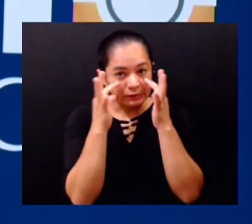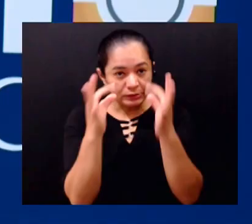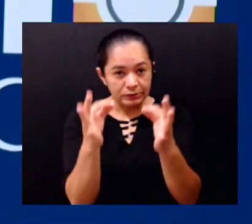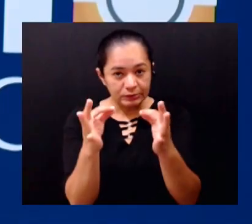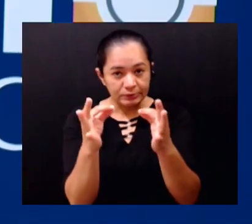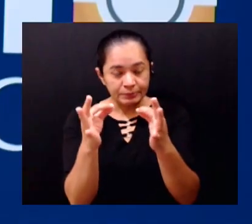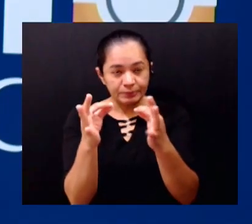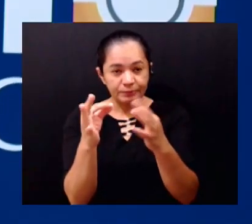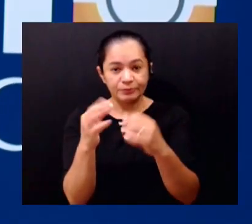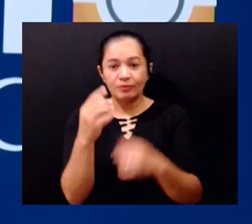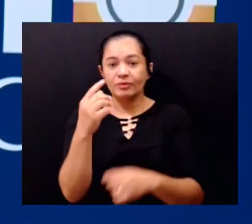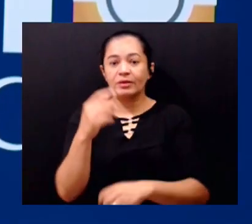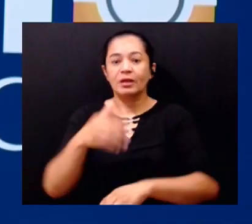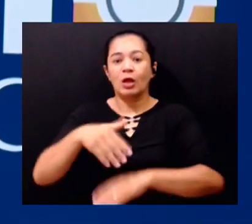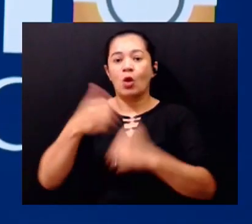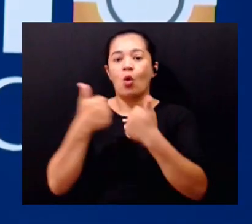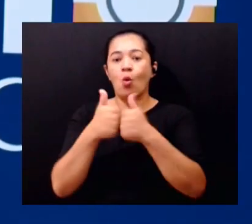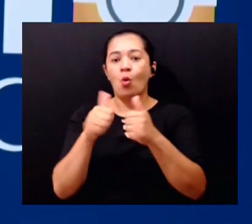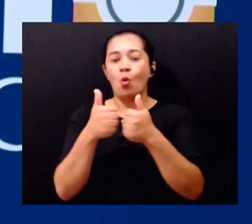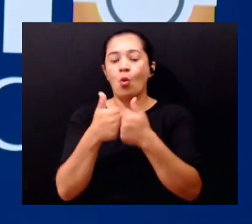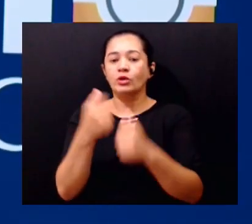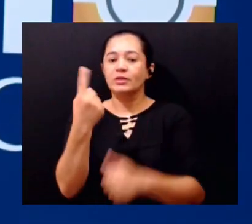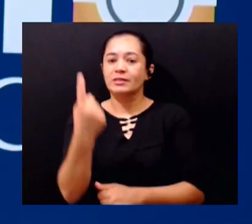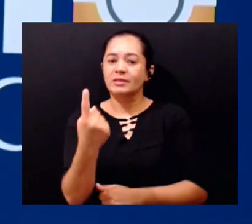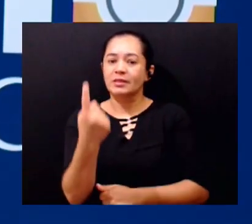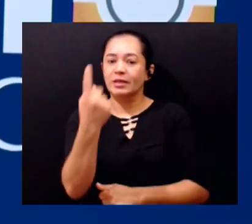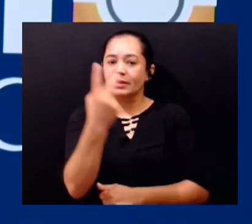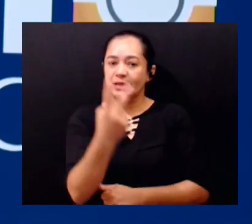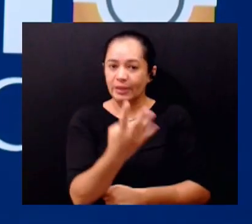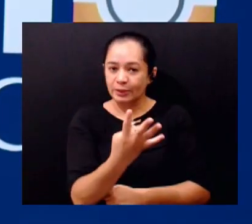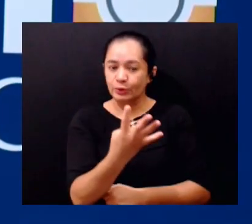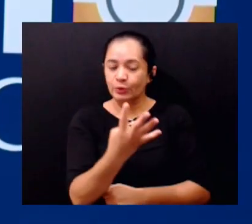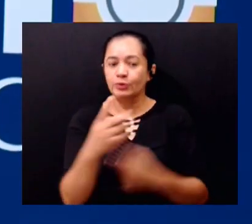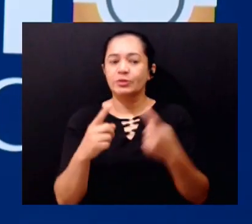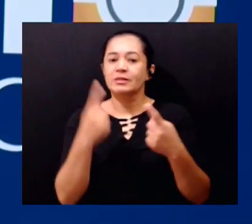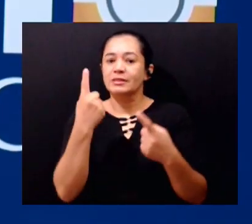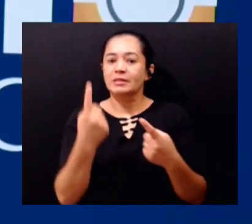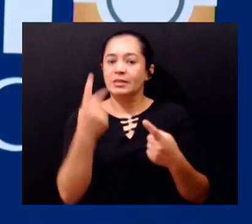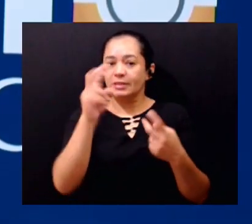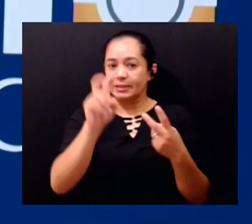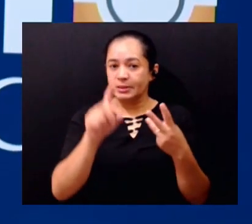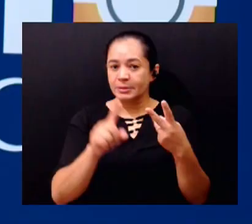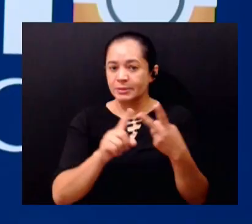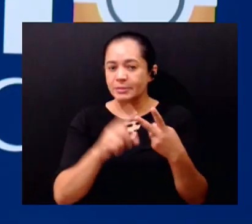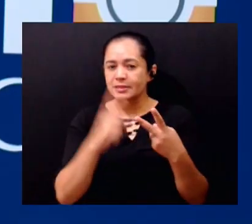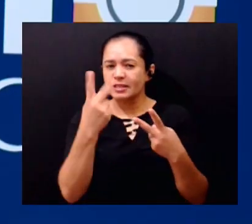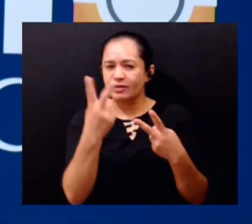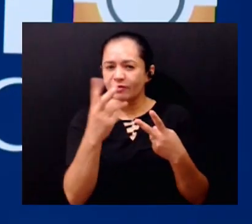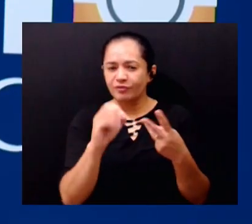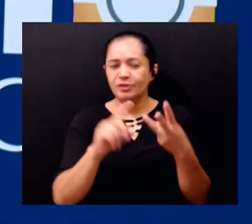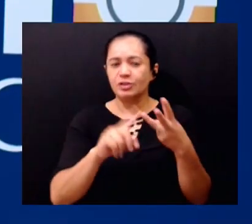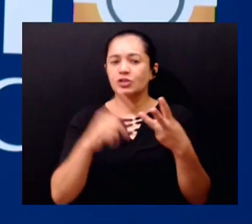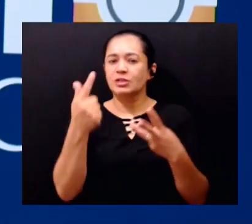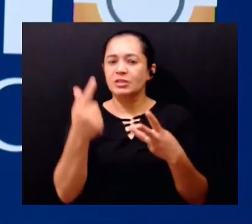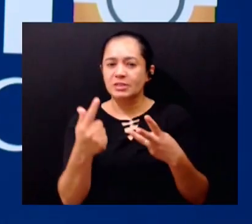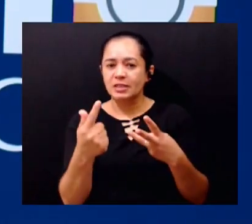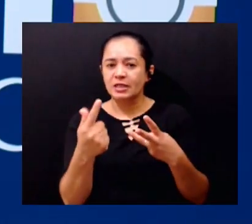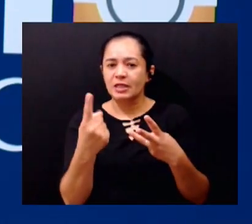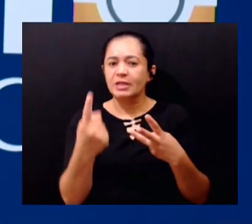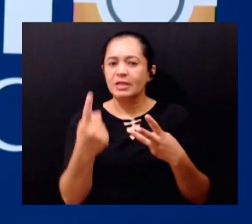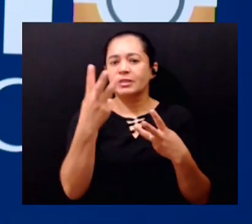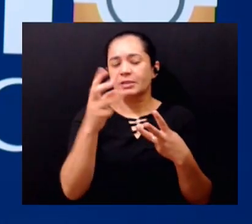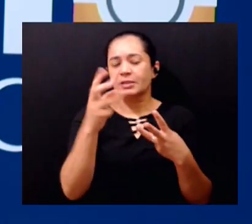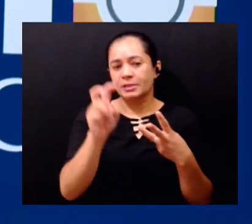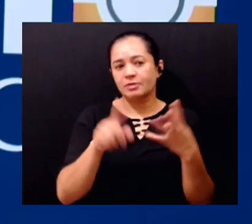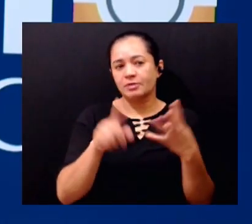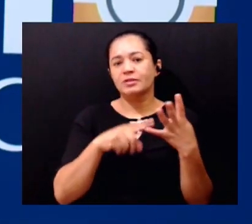114, 115, 117, 120, 135, 179, 86, 89,